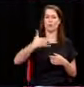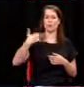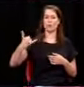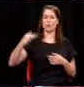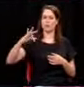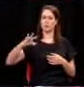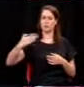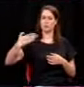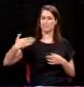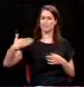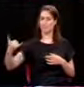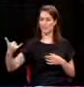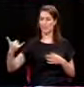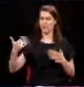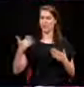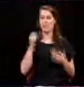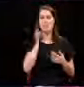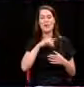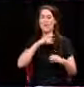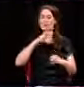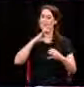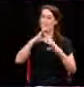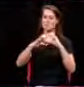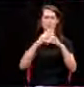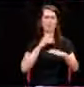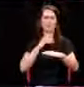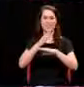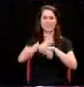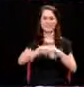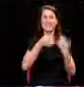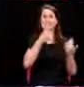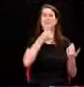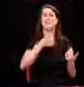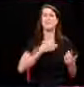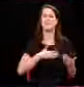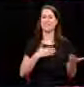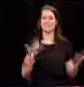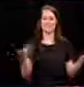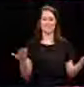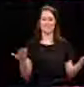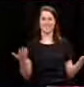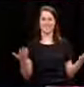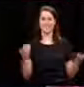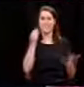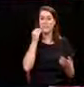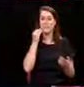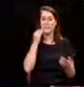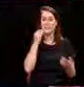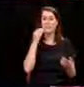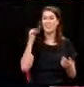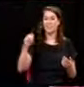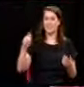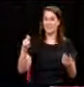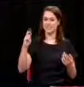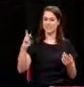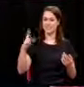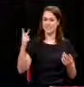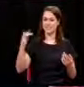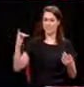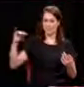12472, vão poder conversar diretamente com o Sport Lisboa e Benfica através também da Servine, essa